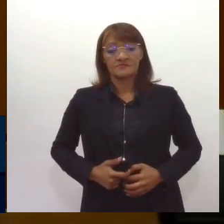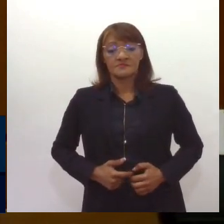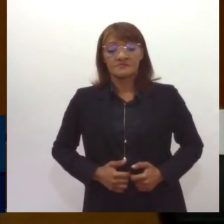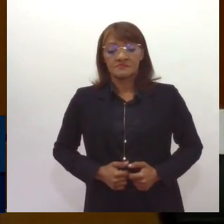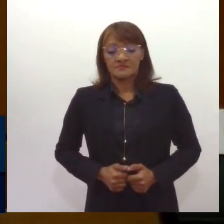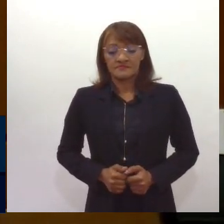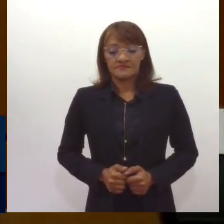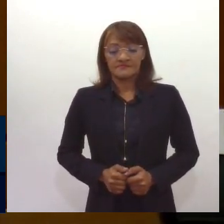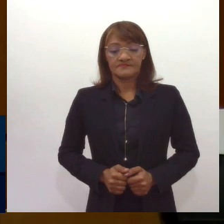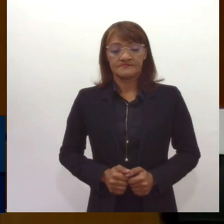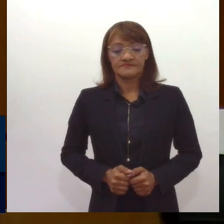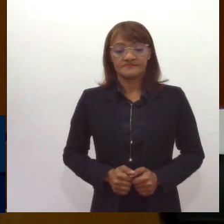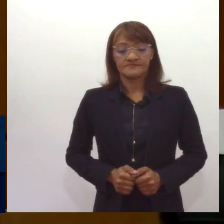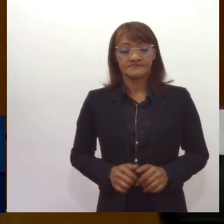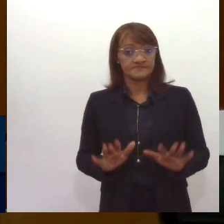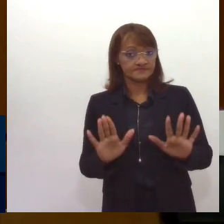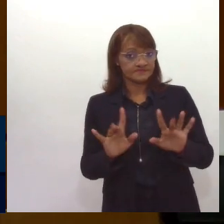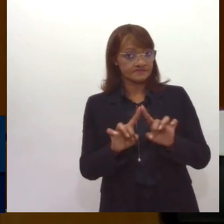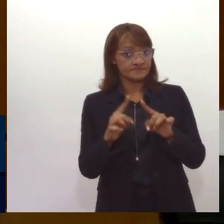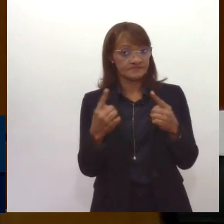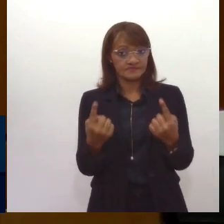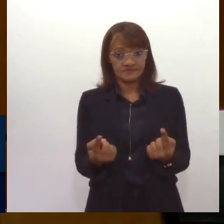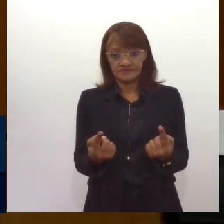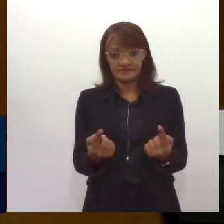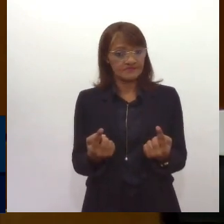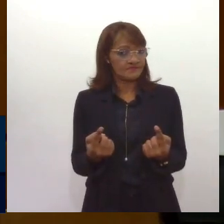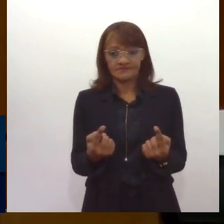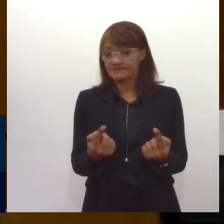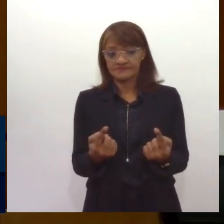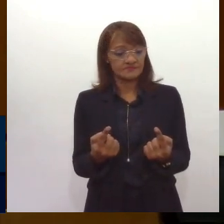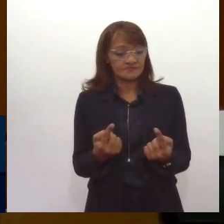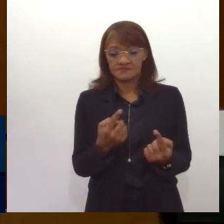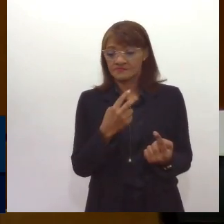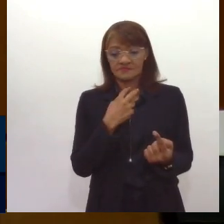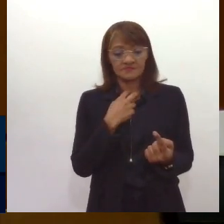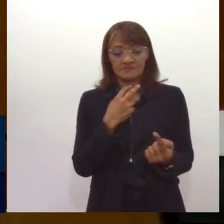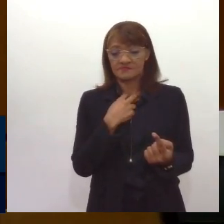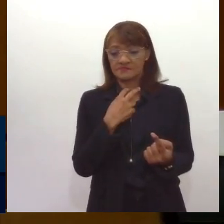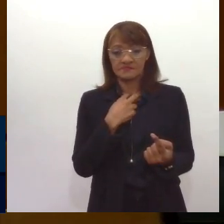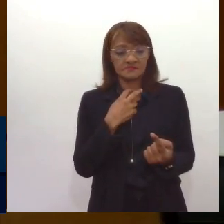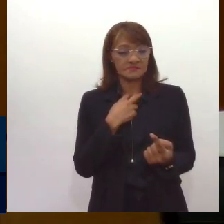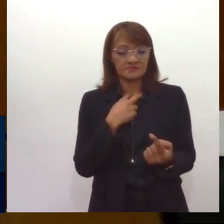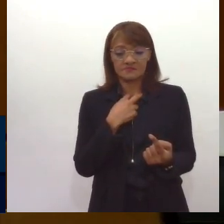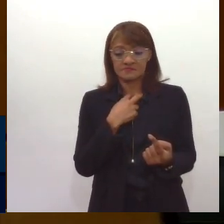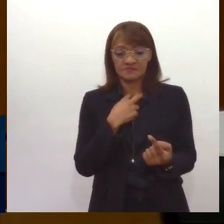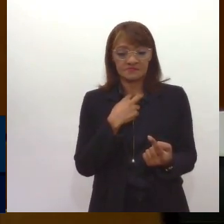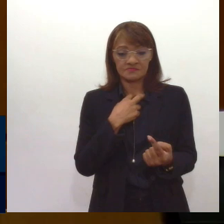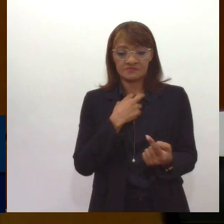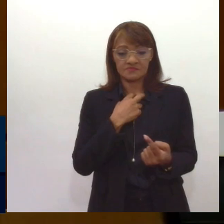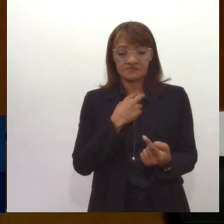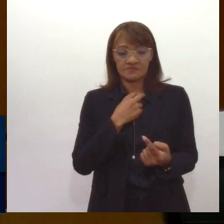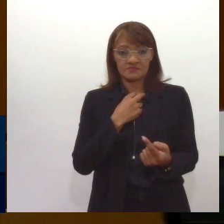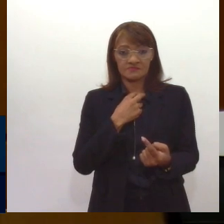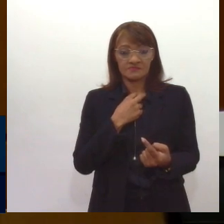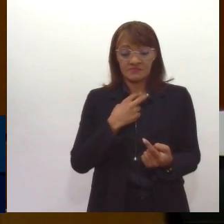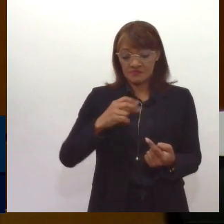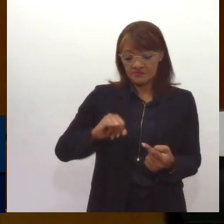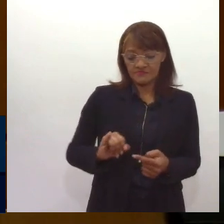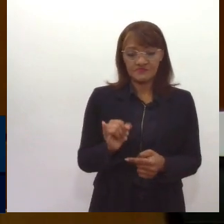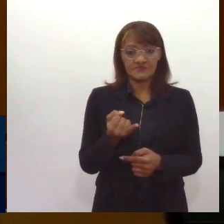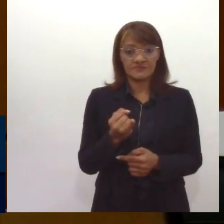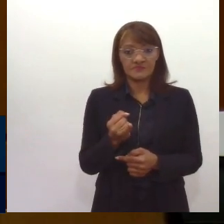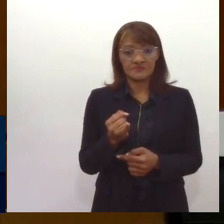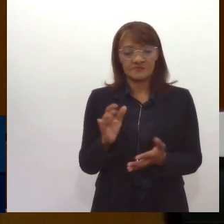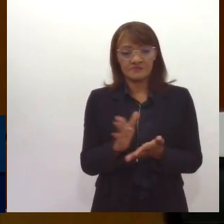Agora, não podemos utilizar de argumentos pobres em dizer